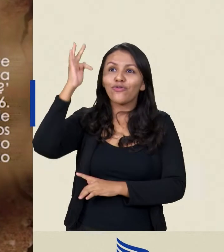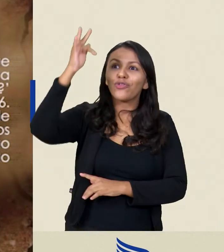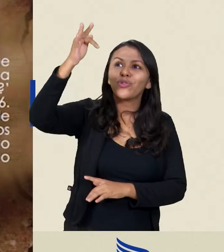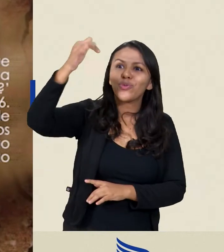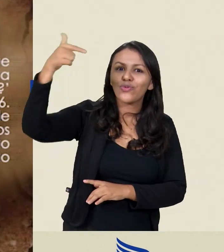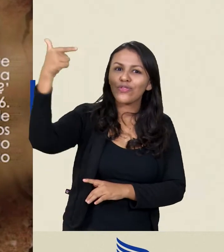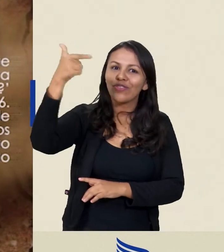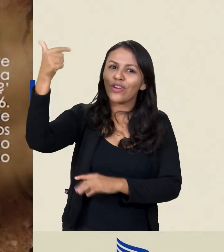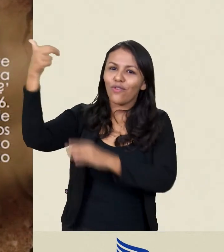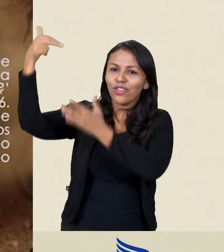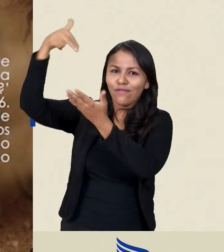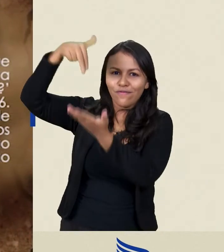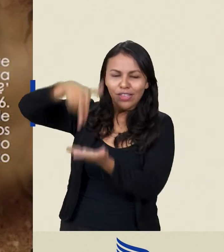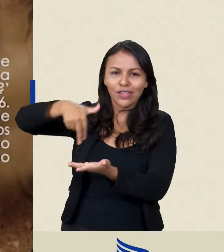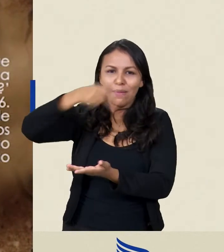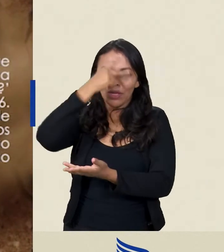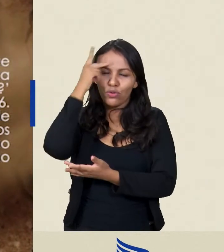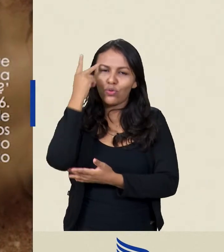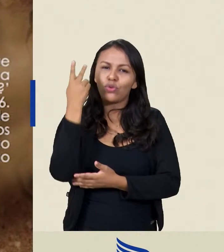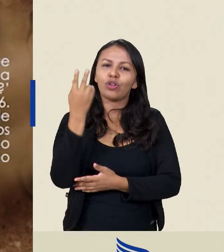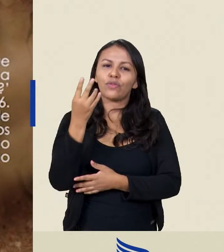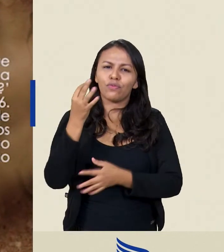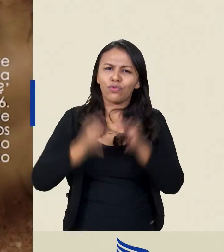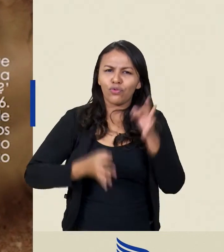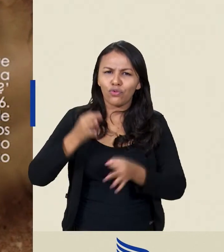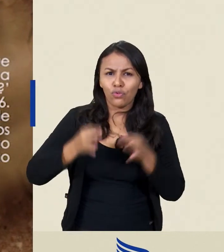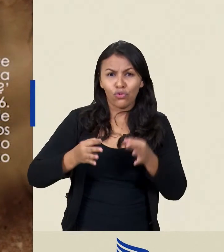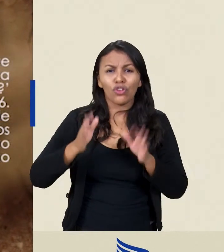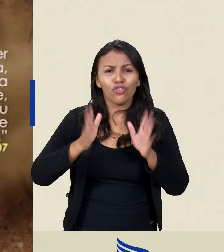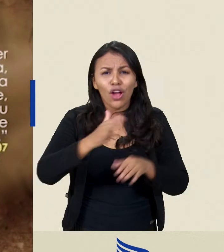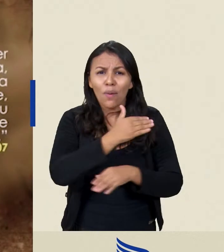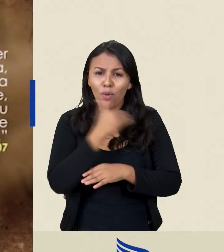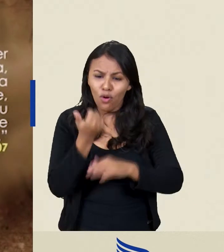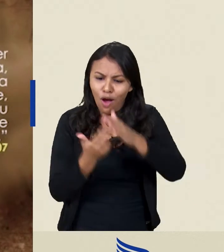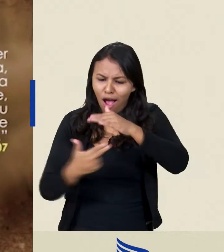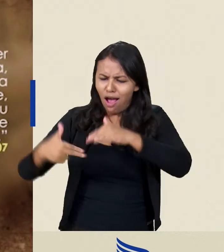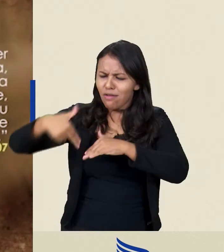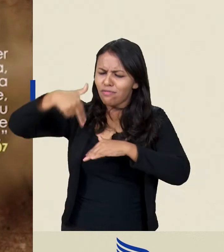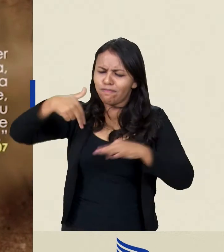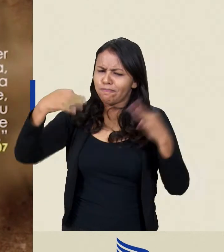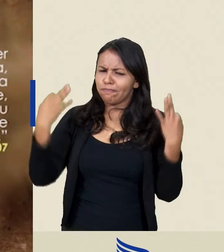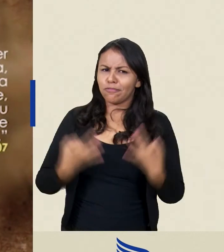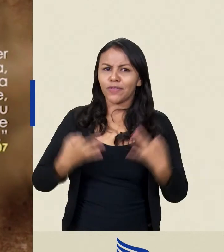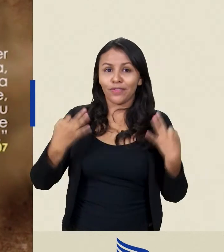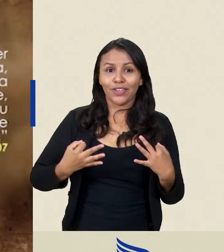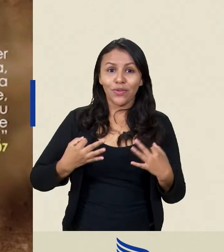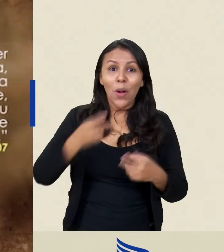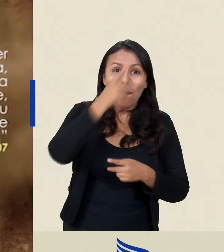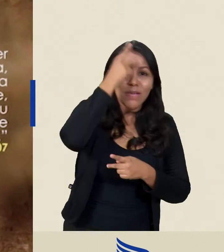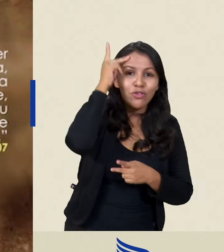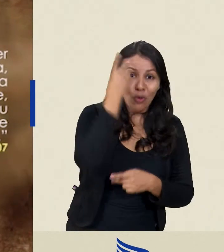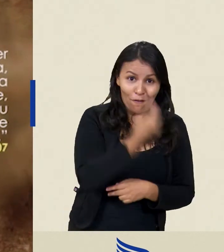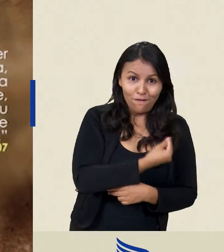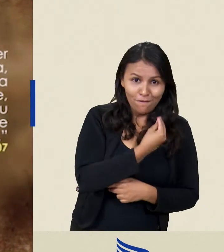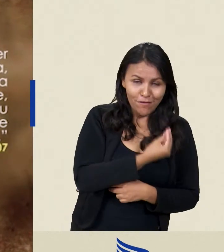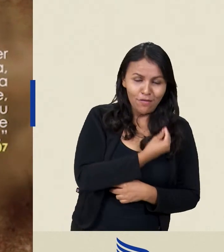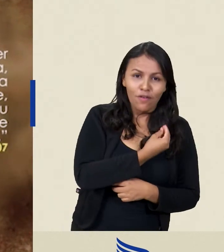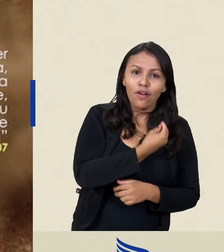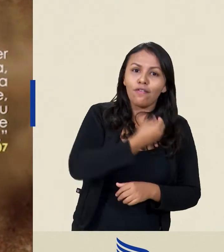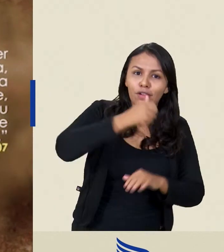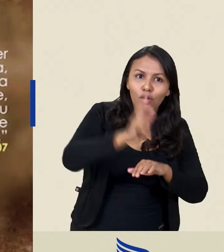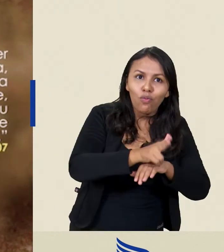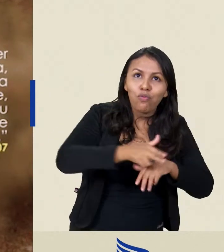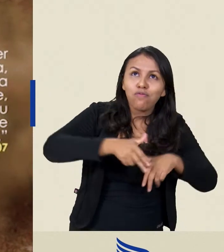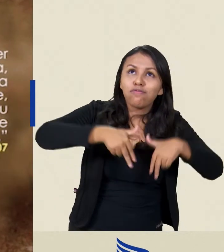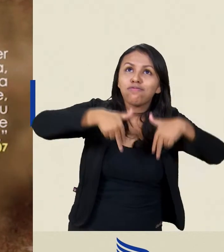justos mortos ressuscitarão incorruptíveis, e os vivos serão trasladados para o céu sem ver a morte.